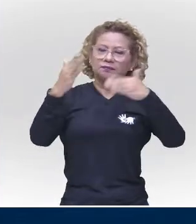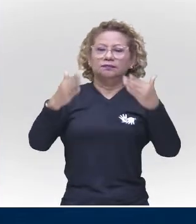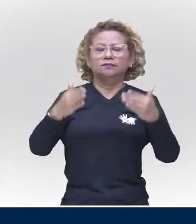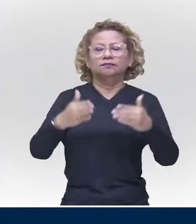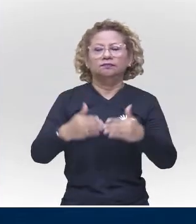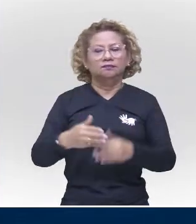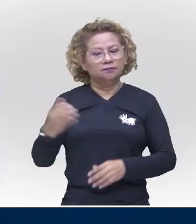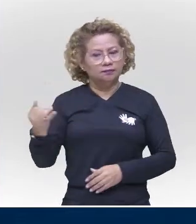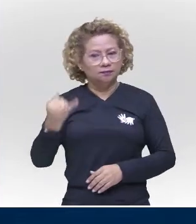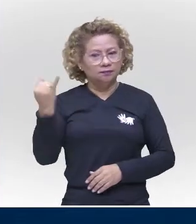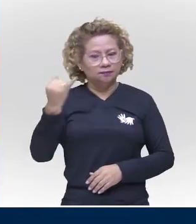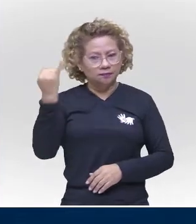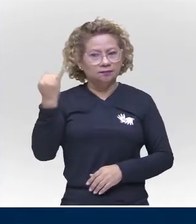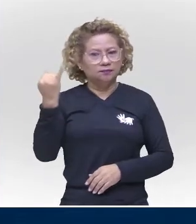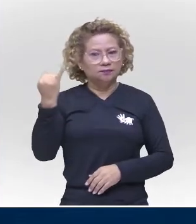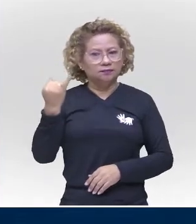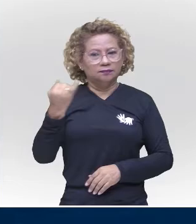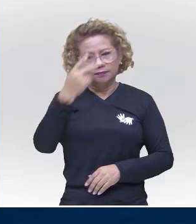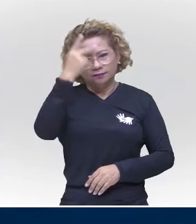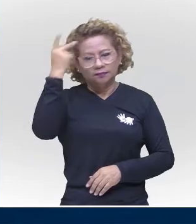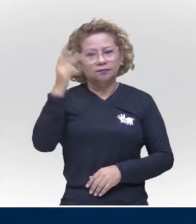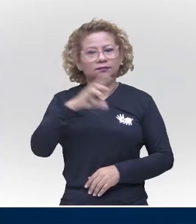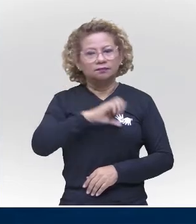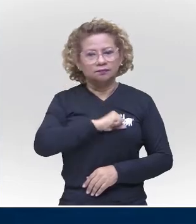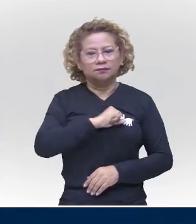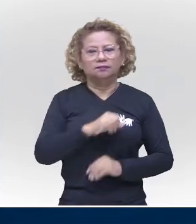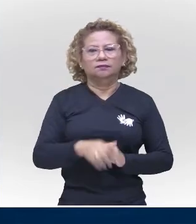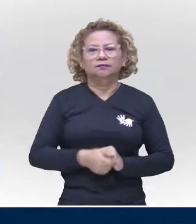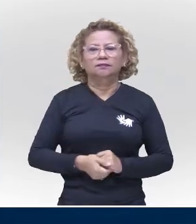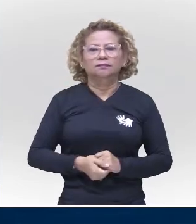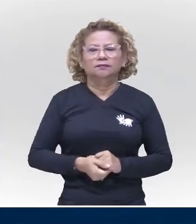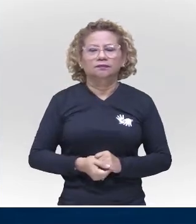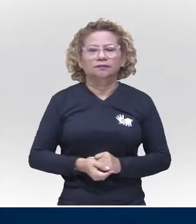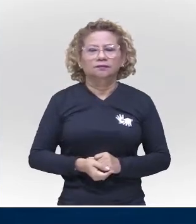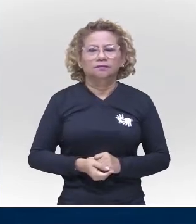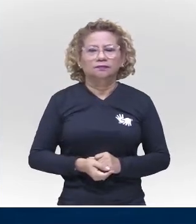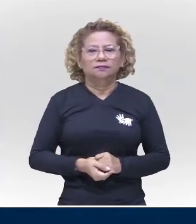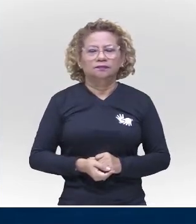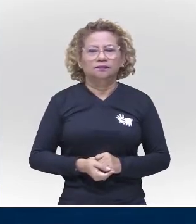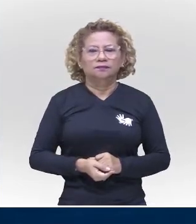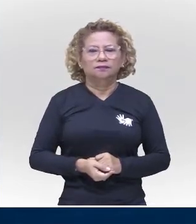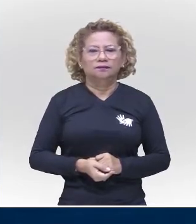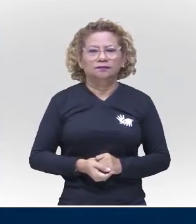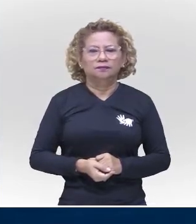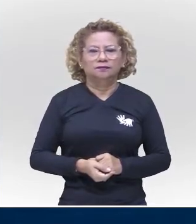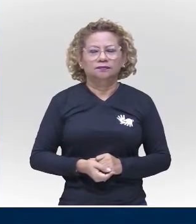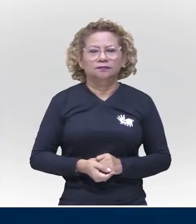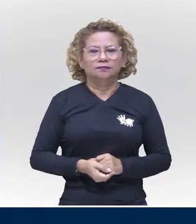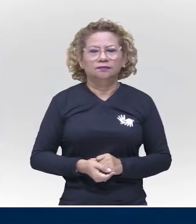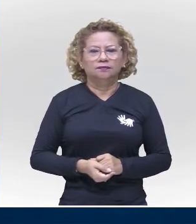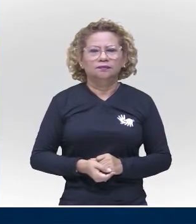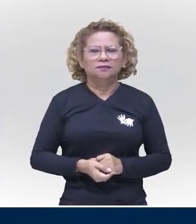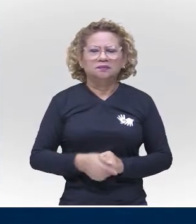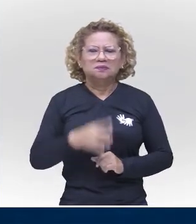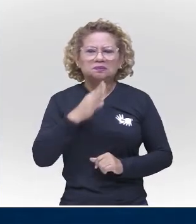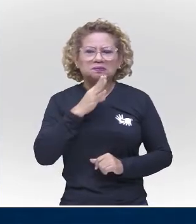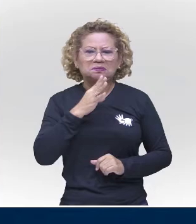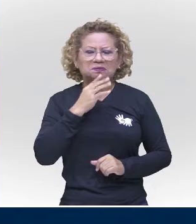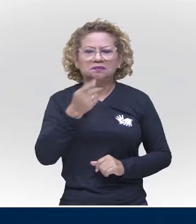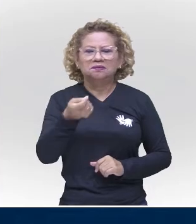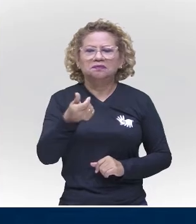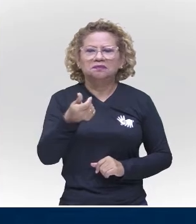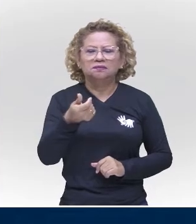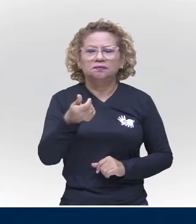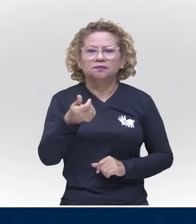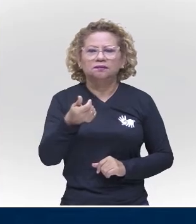aí no gosto das pessoas. Vamos prosseguir? Esse aqui talvez vocês conheçam um pouco, mas hoje, nos dias de